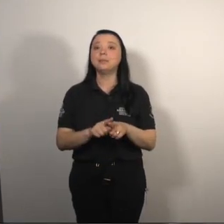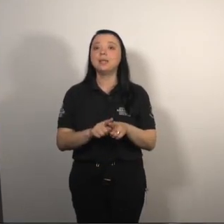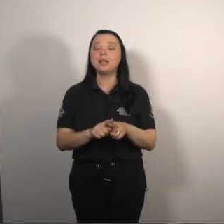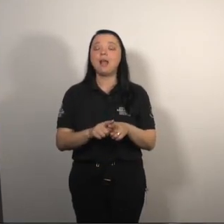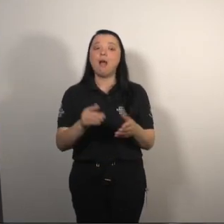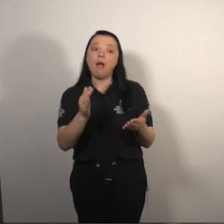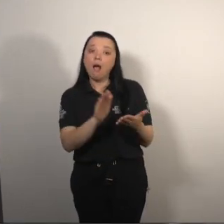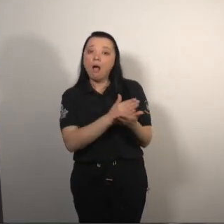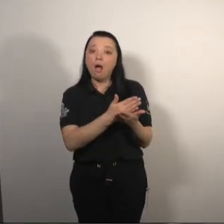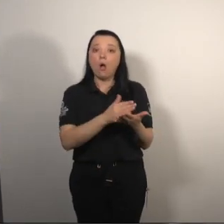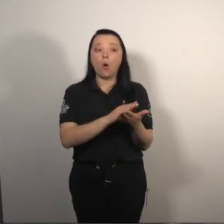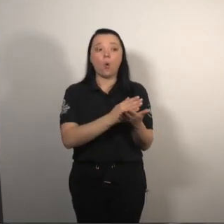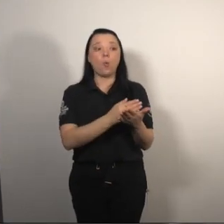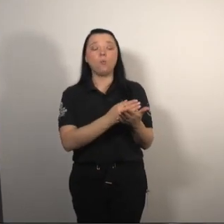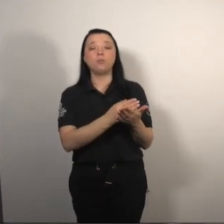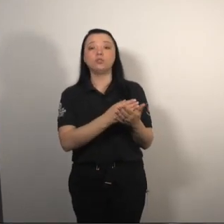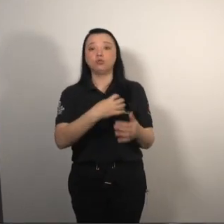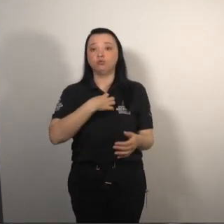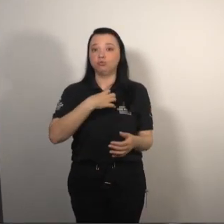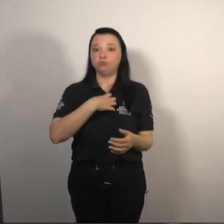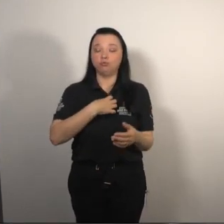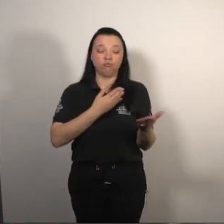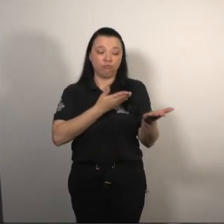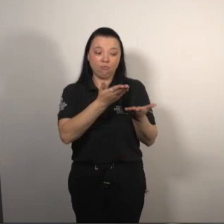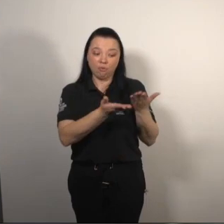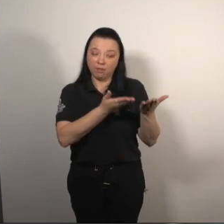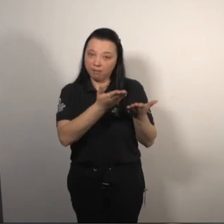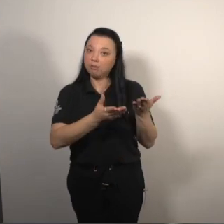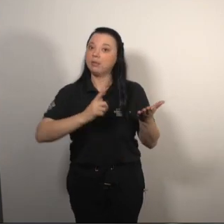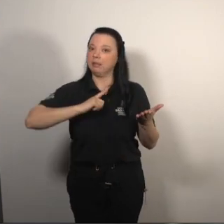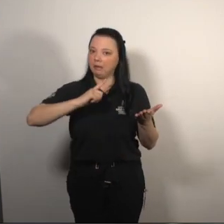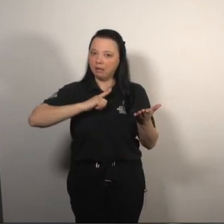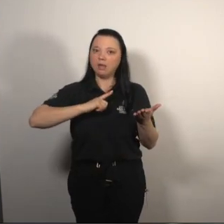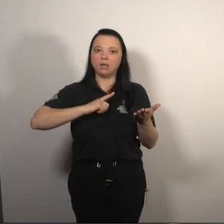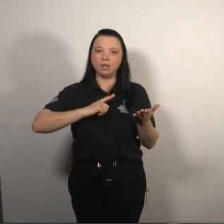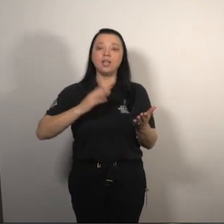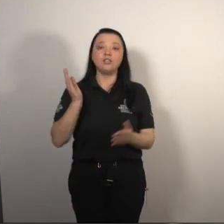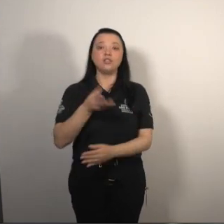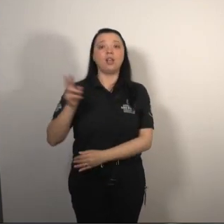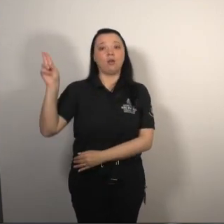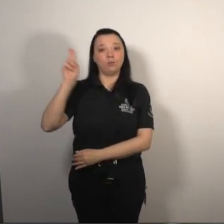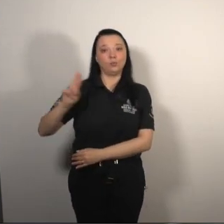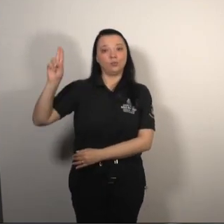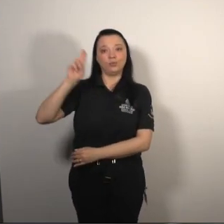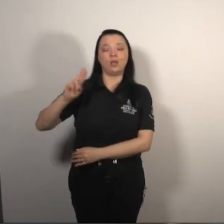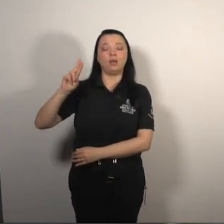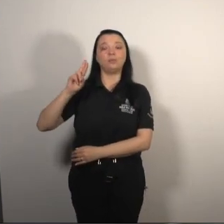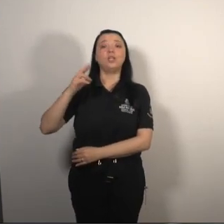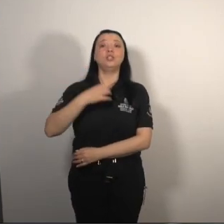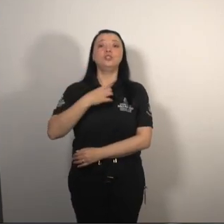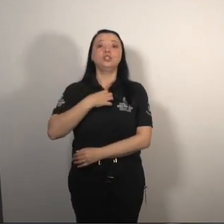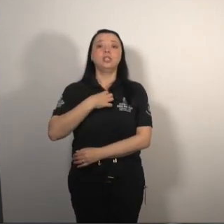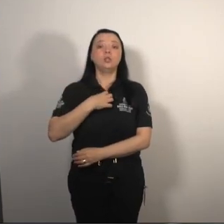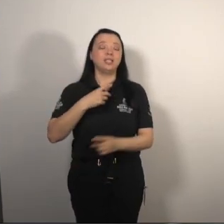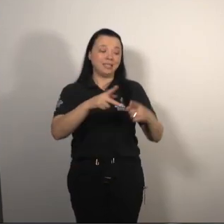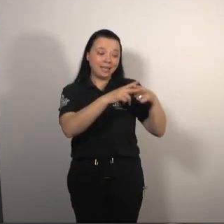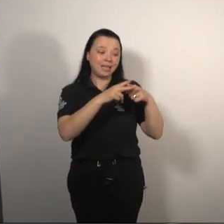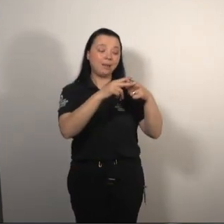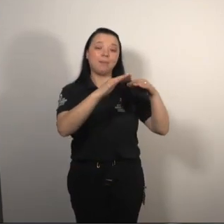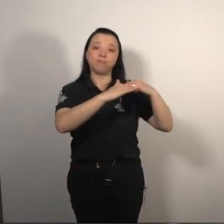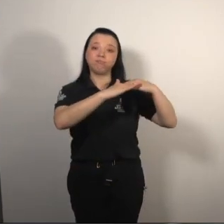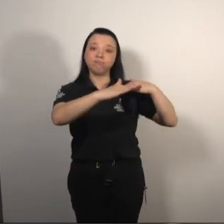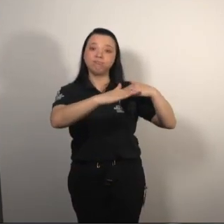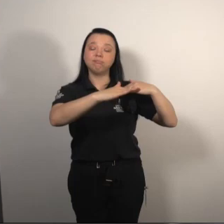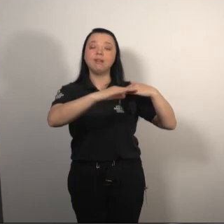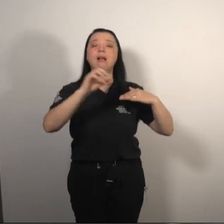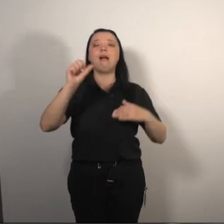algumas metodologias de tratamento que foram utilizadas, metodologias para reparos rasos com